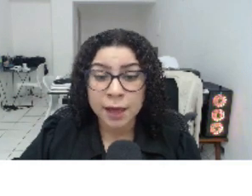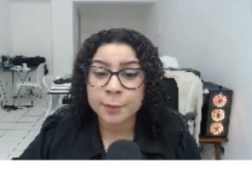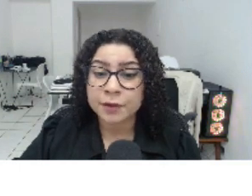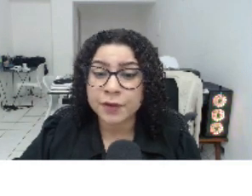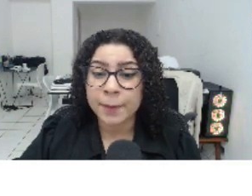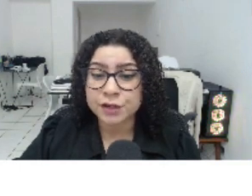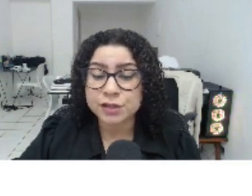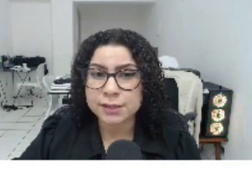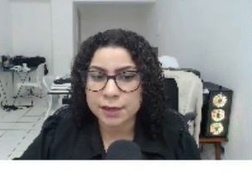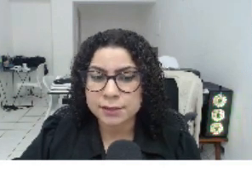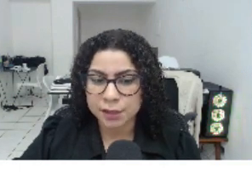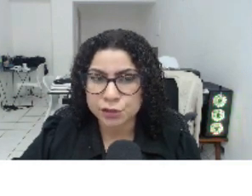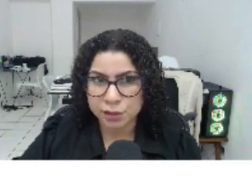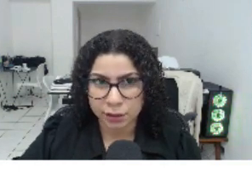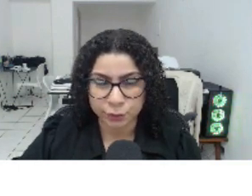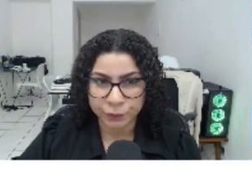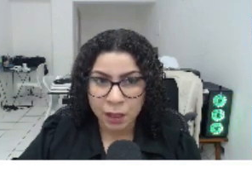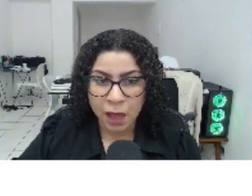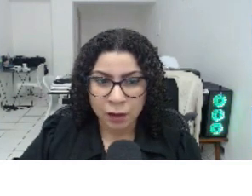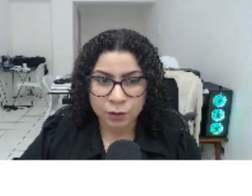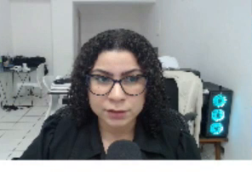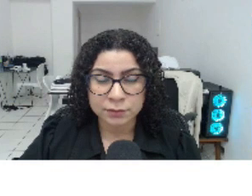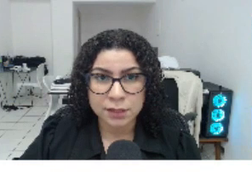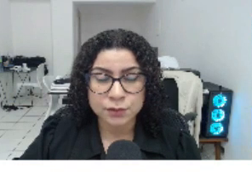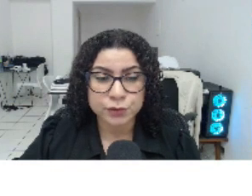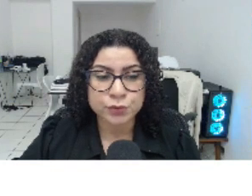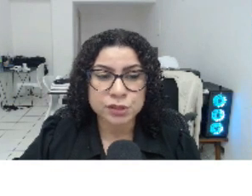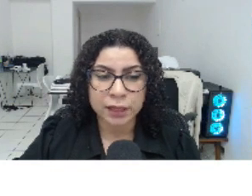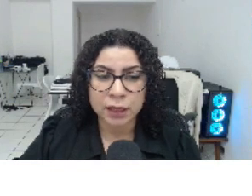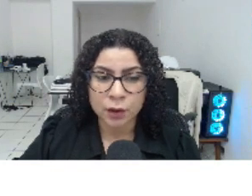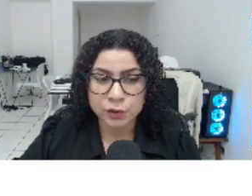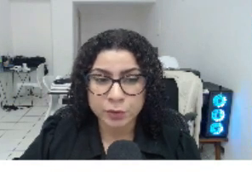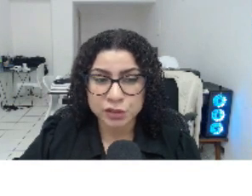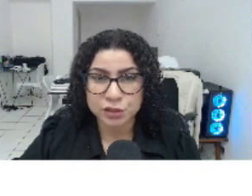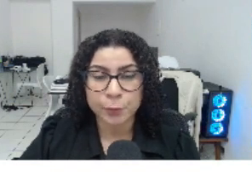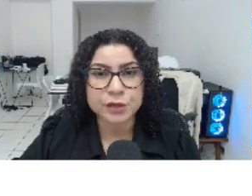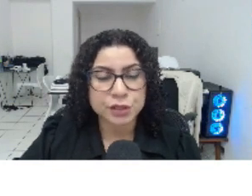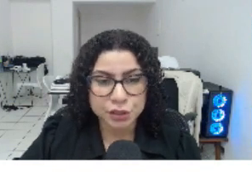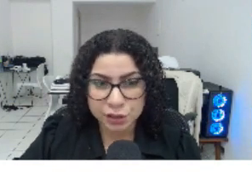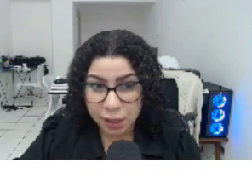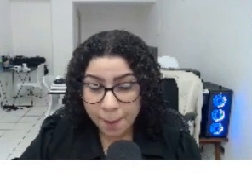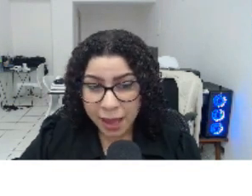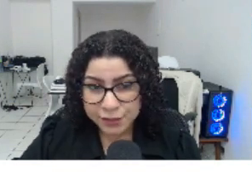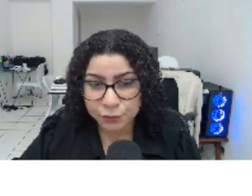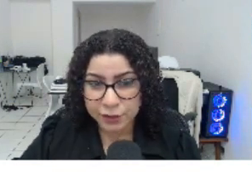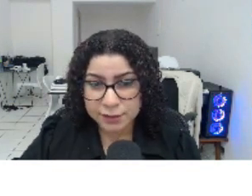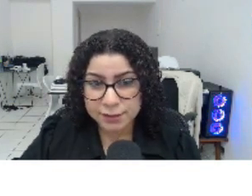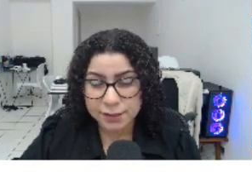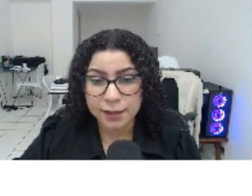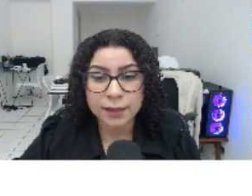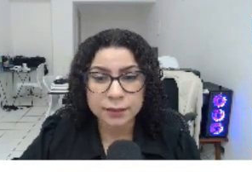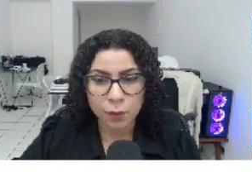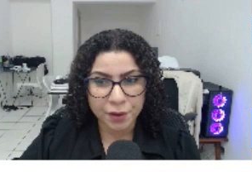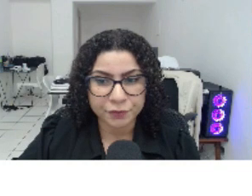indígenas e prevê mais de 6 neste ano. Agora, com as atualizações do Estadão sobre gestão petista, Márcio França